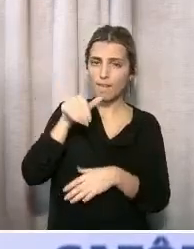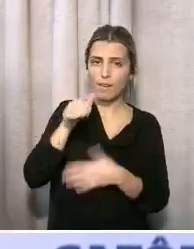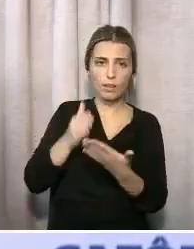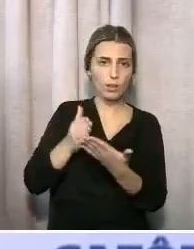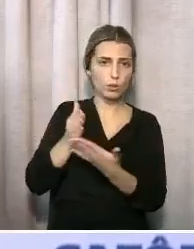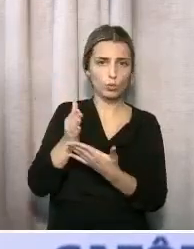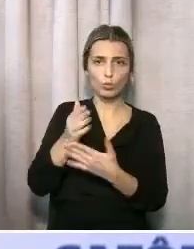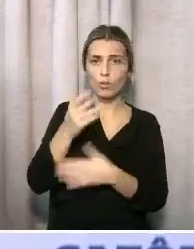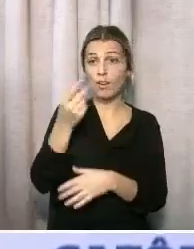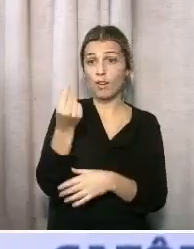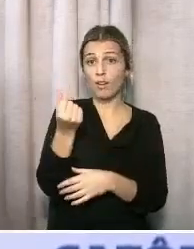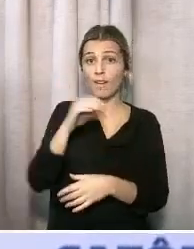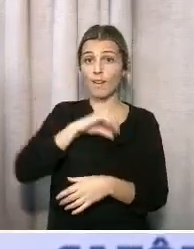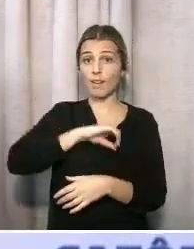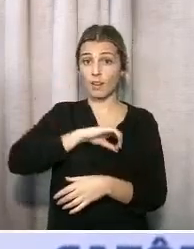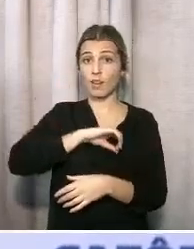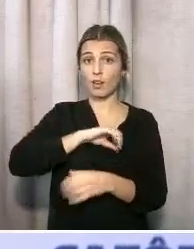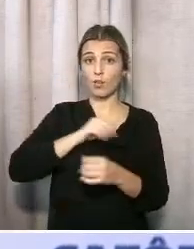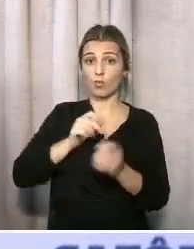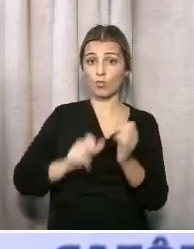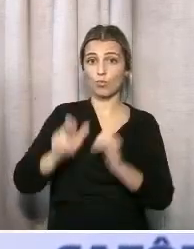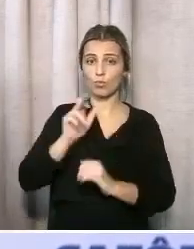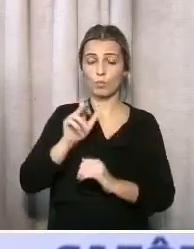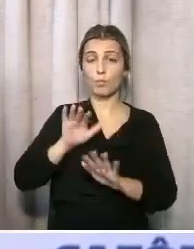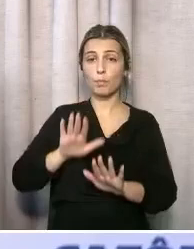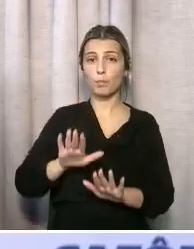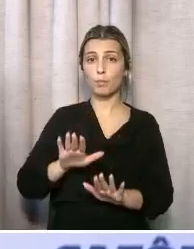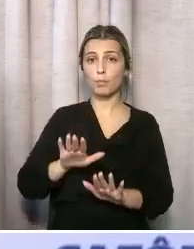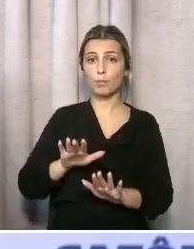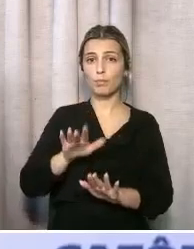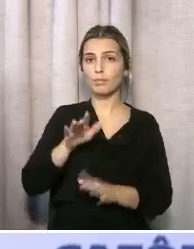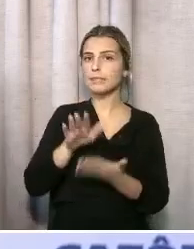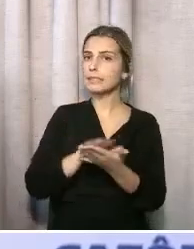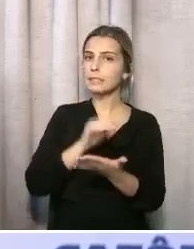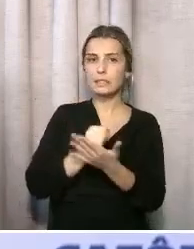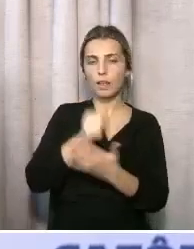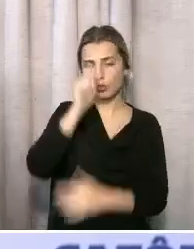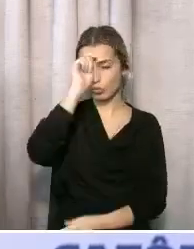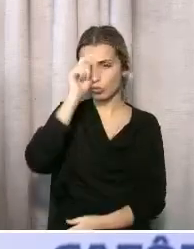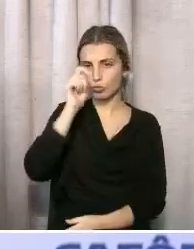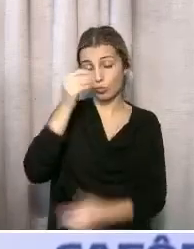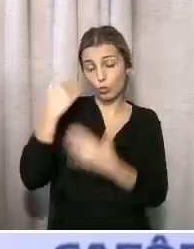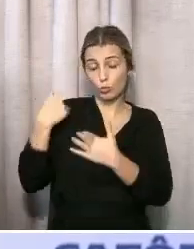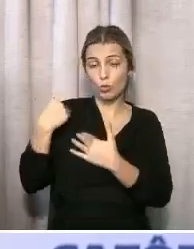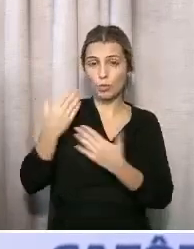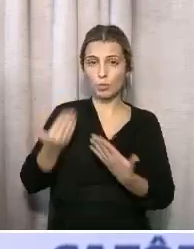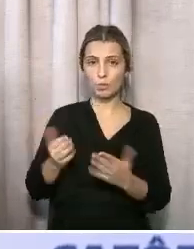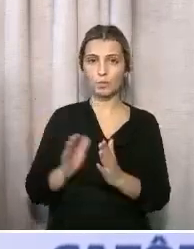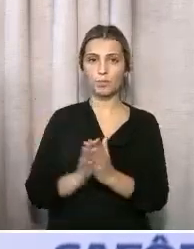rendimentos mas fará isso com o sentido de responsabilidade nenhum